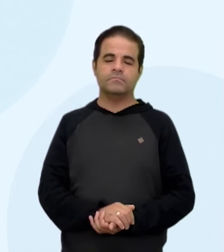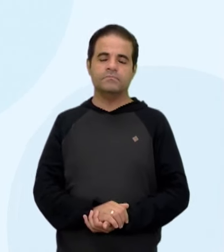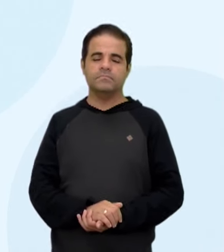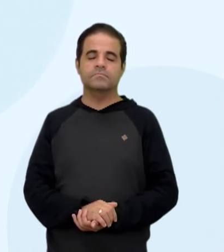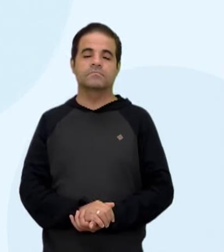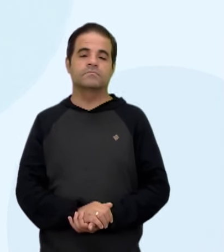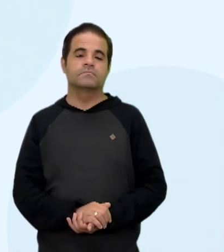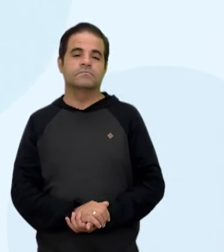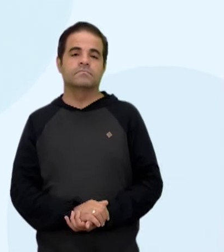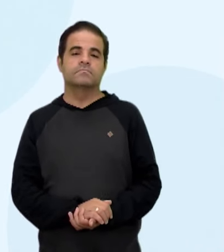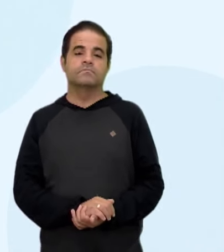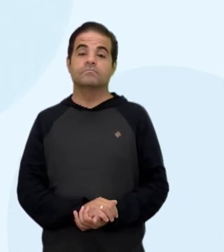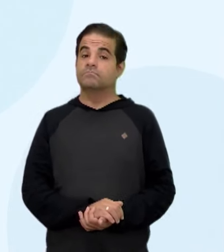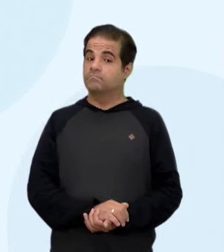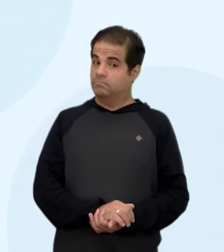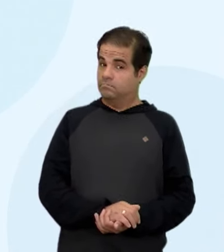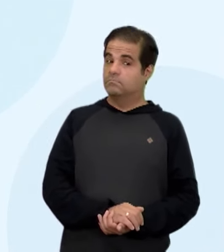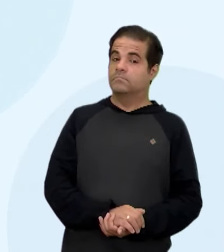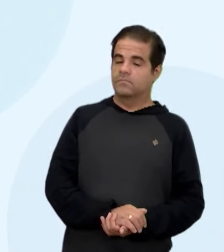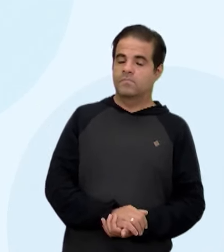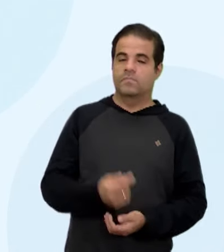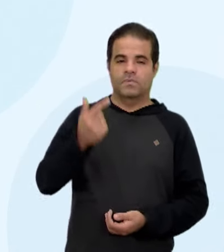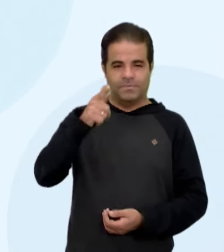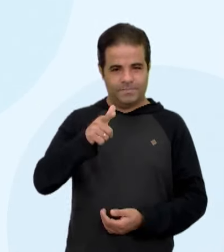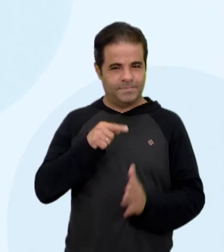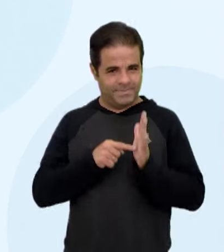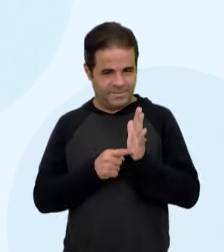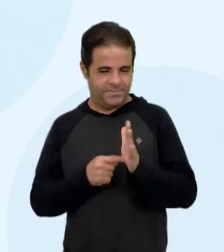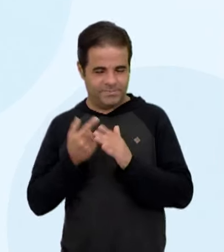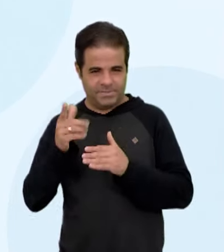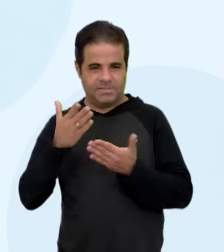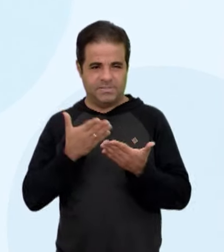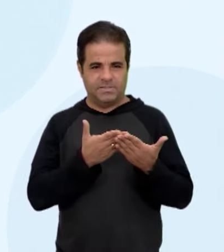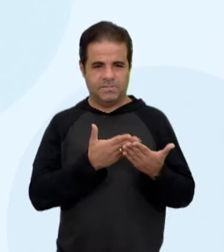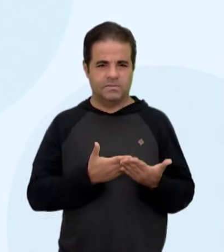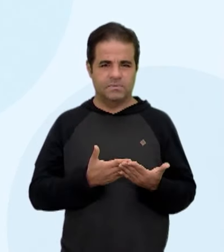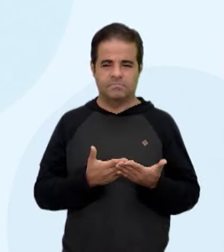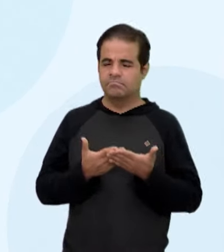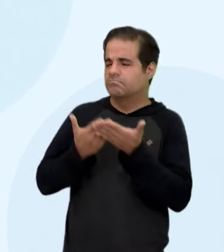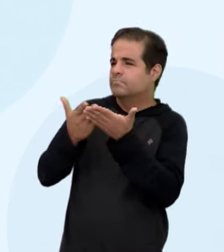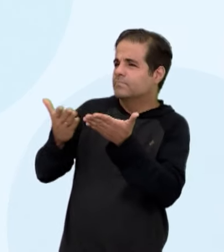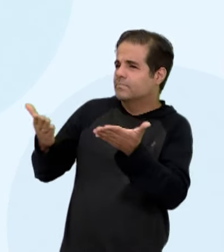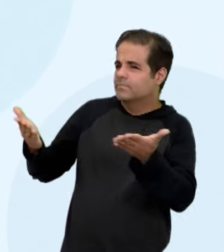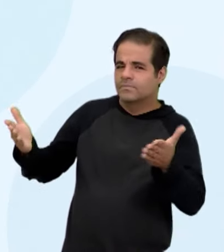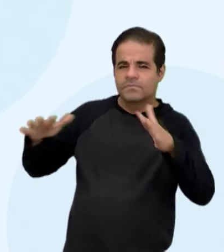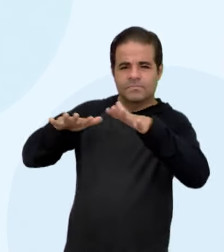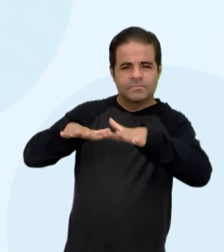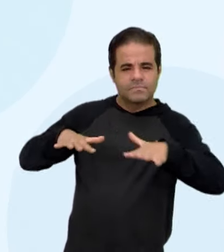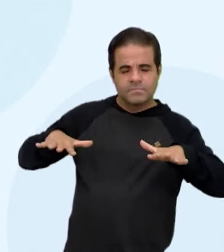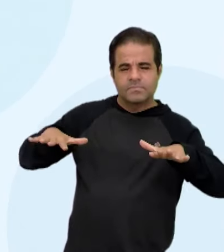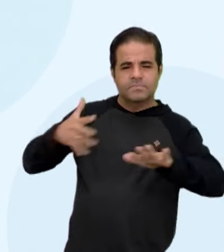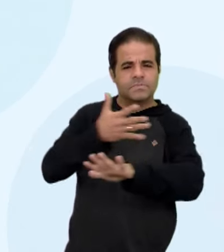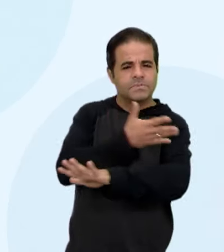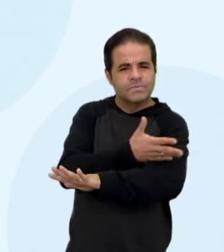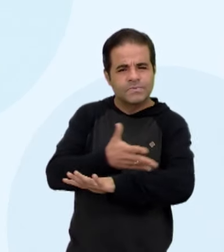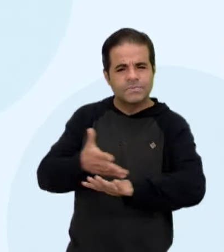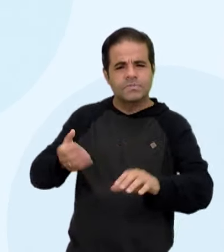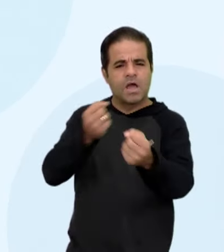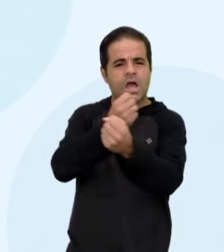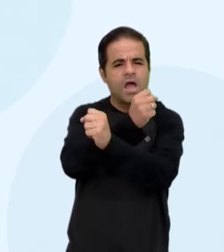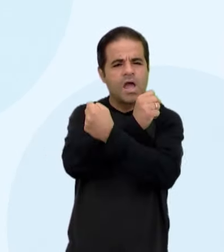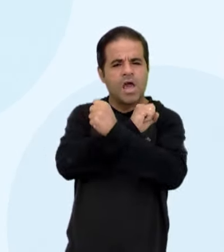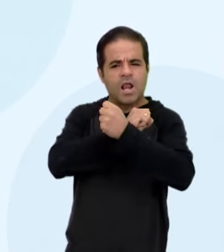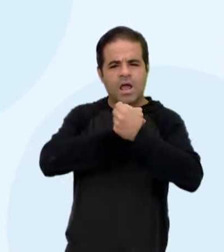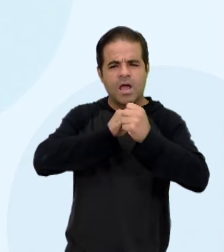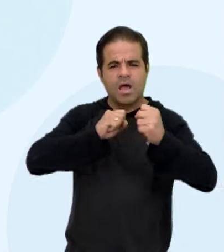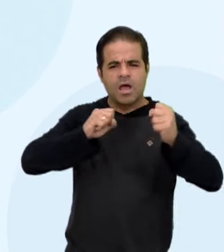Aqui nós temos mais uma imagem que eu apresentei nas aulas anteriores. Nós temos aqui, né, um pasto bem grande e